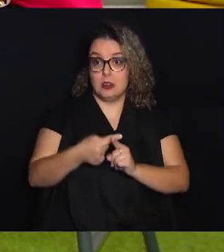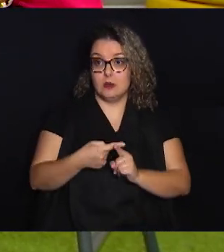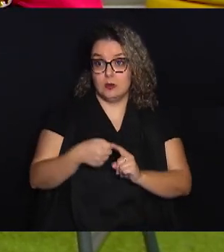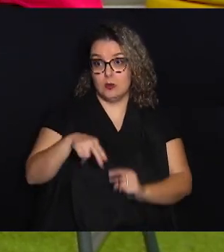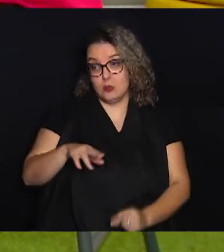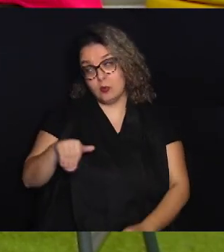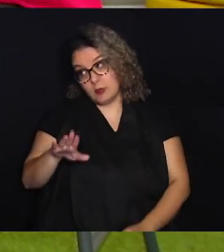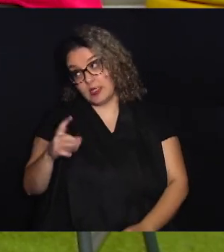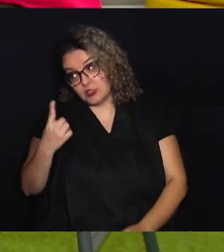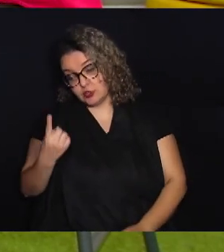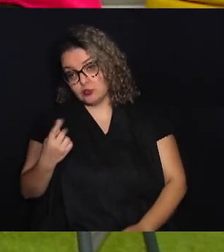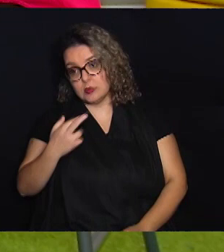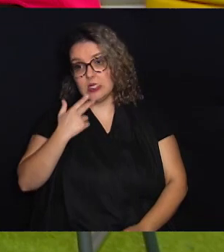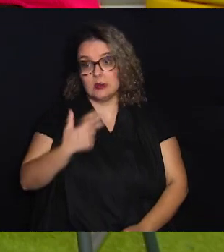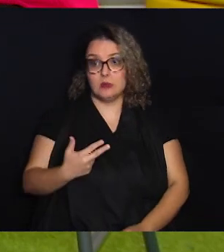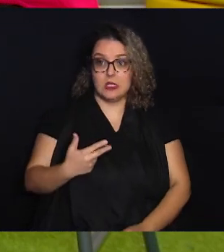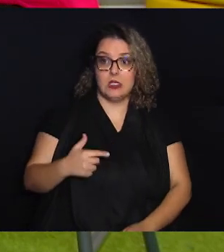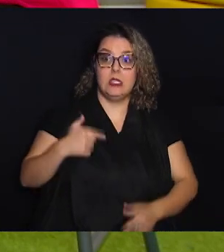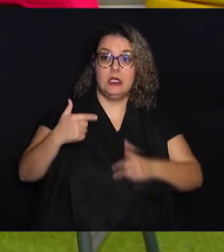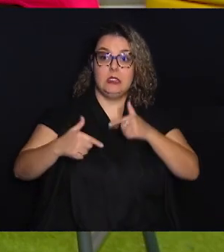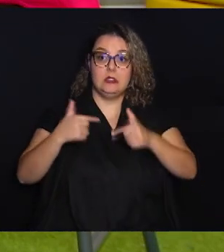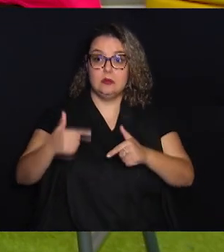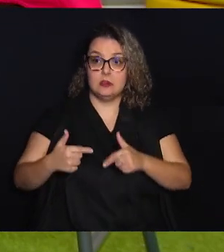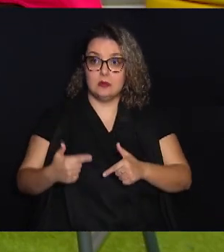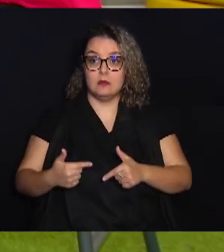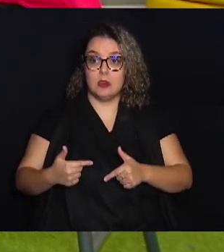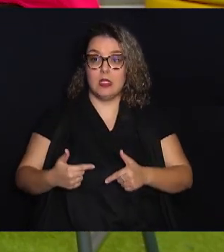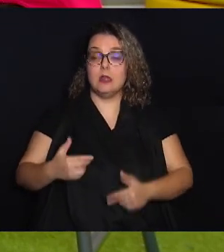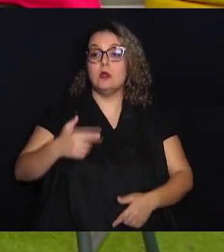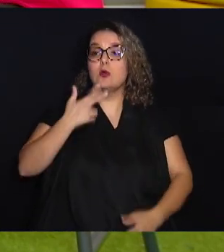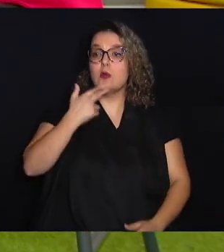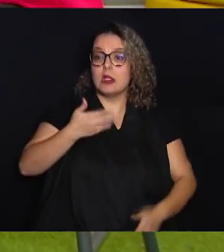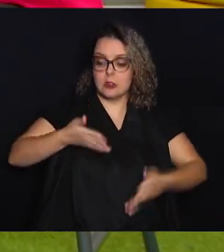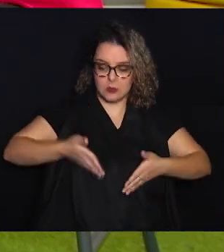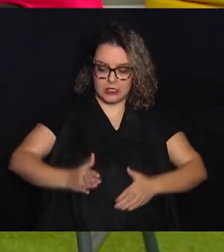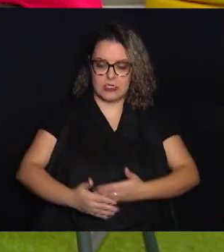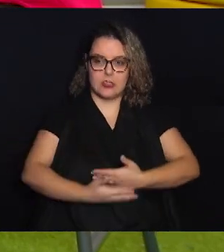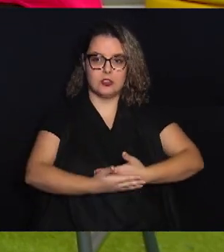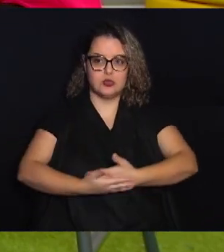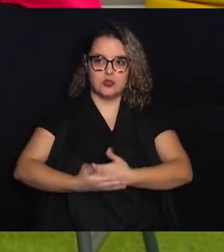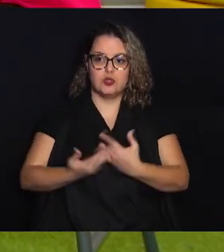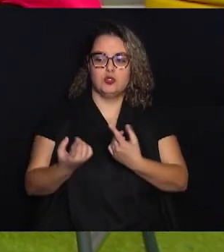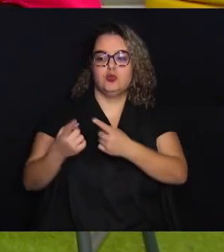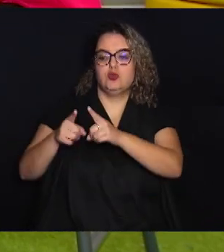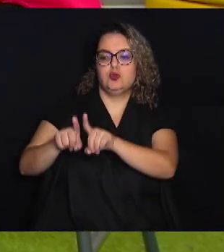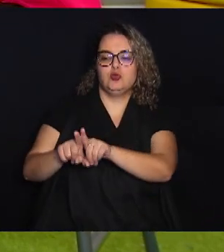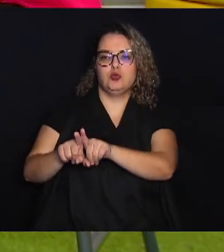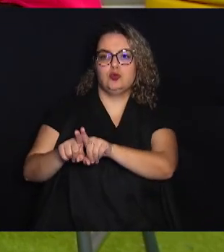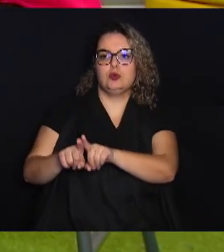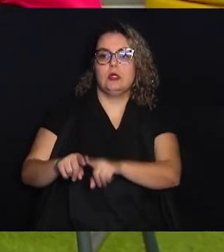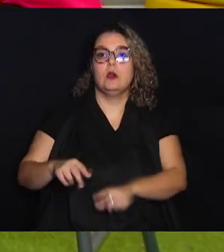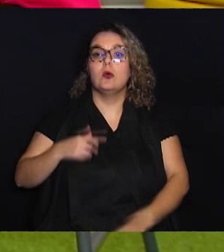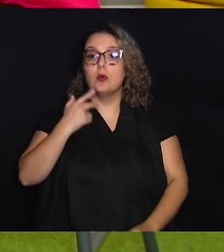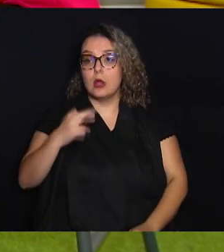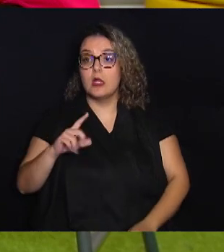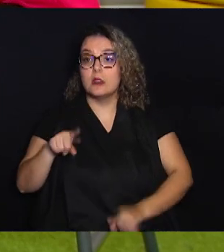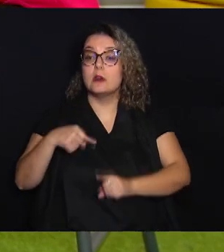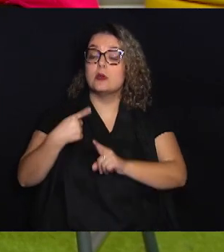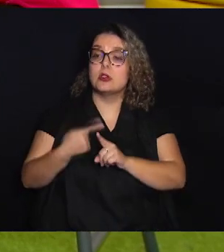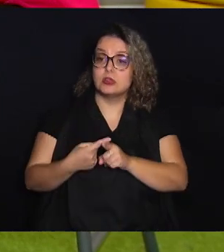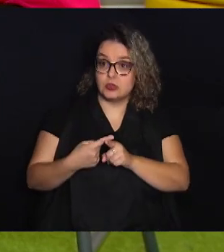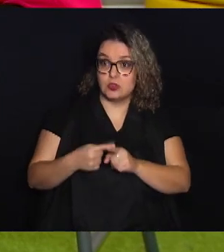mais de uma língua. Então ela trabalha com a sua língua materna de forma simultânea com a língua adicional. Isso